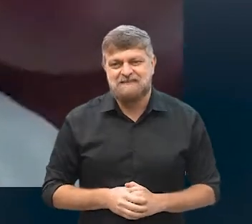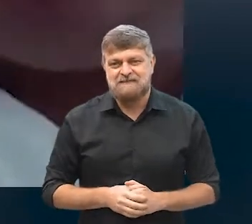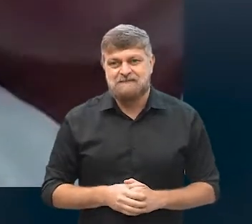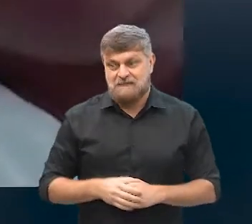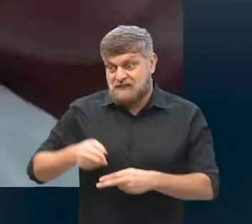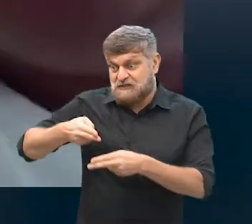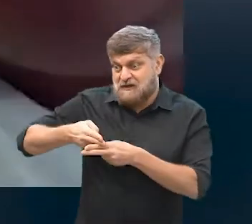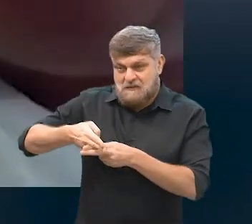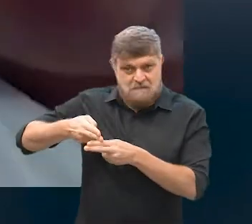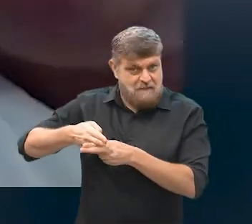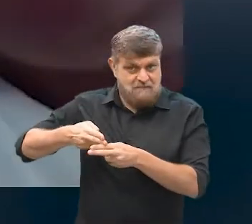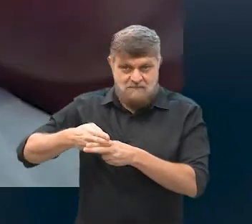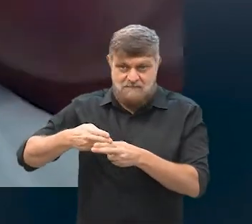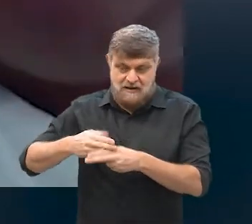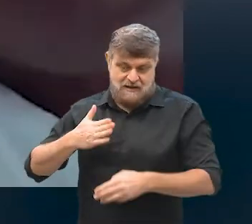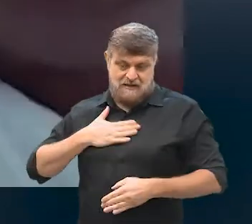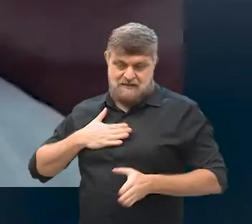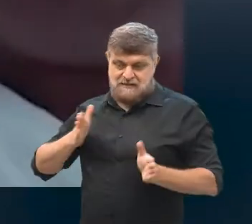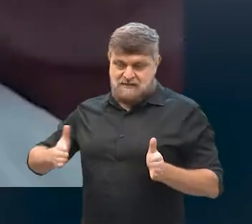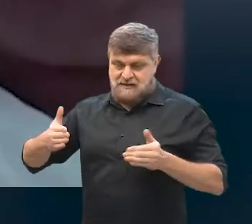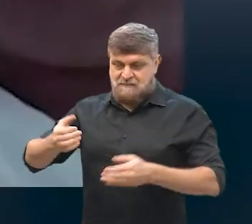E a faca que tinha na cozinha.